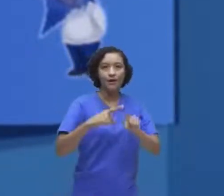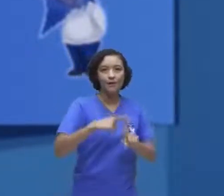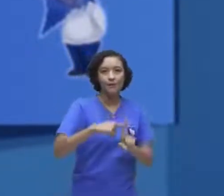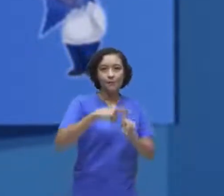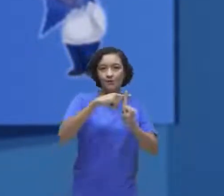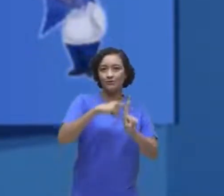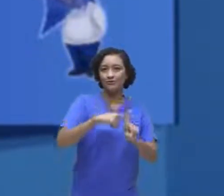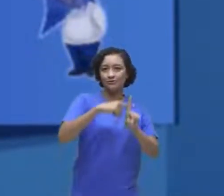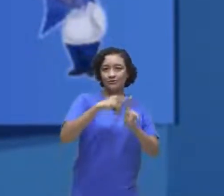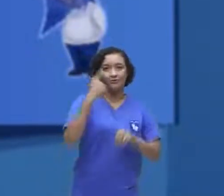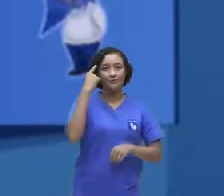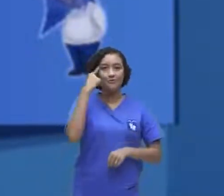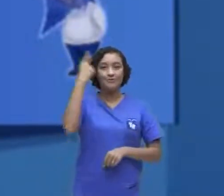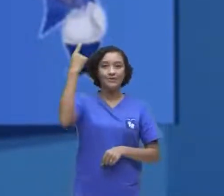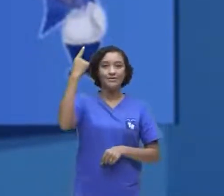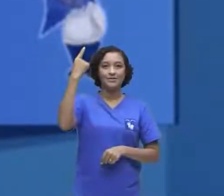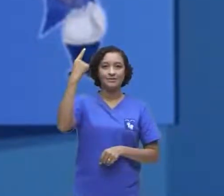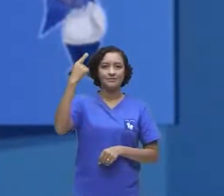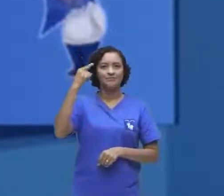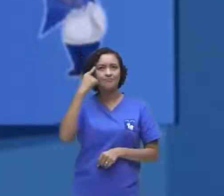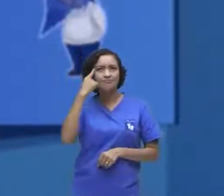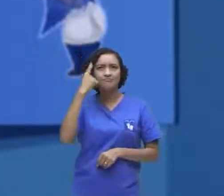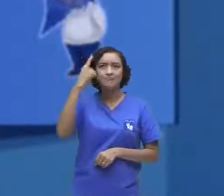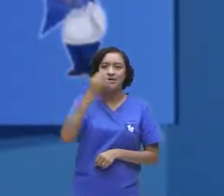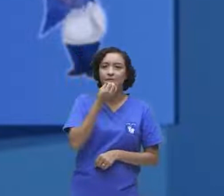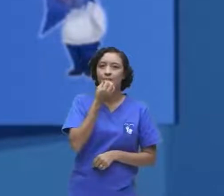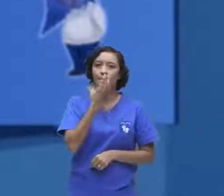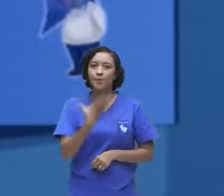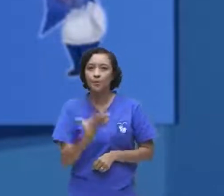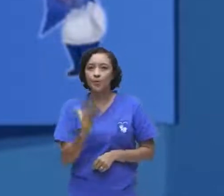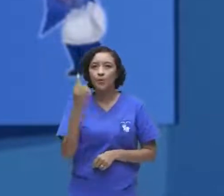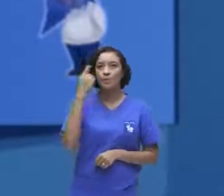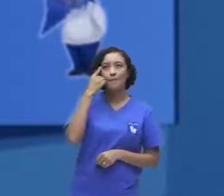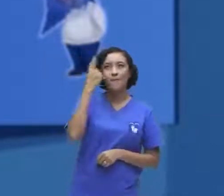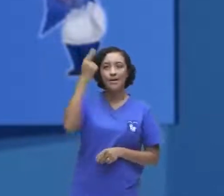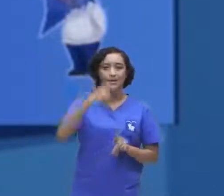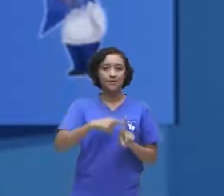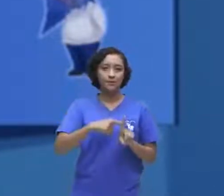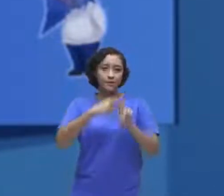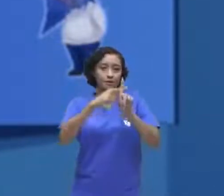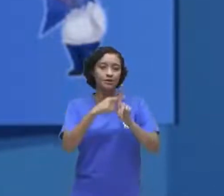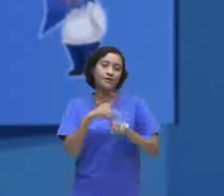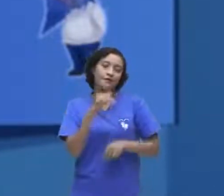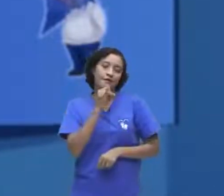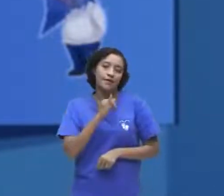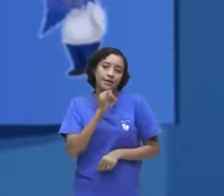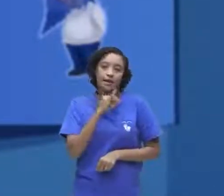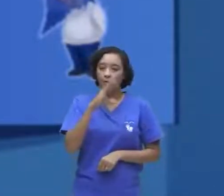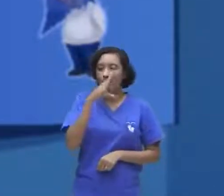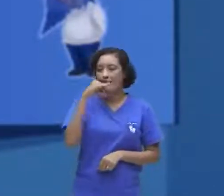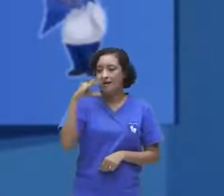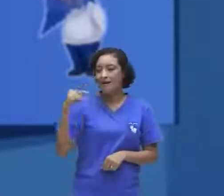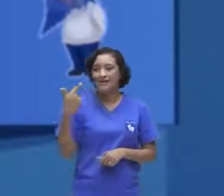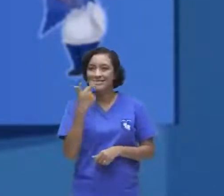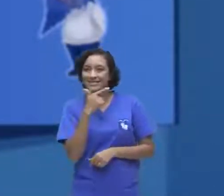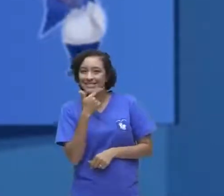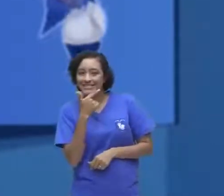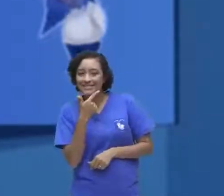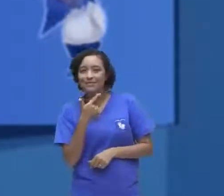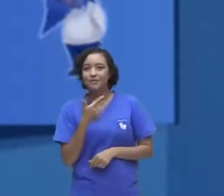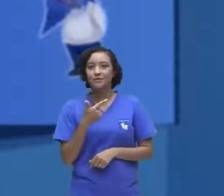tristeza, pensa em algo bom, pensa em algo positivo. Um sorriso de uma criança, um momento que eu vivi feliz com